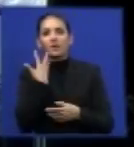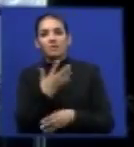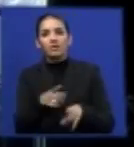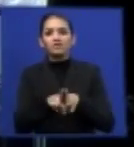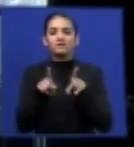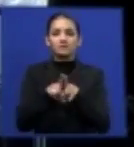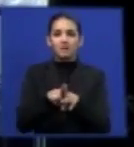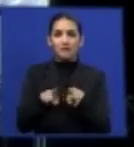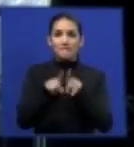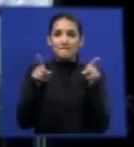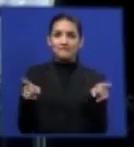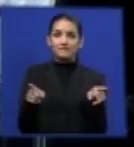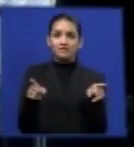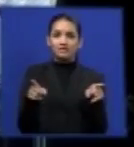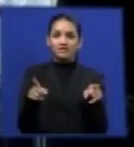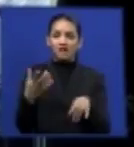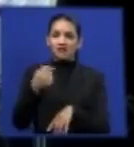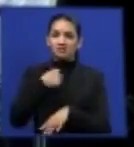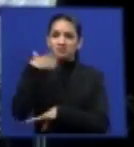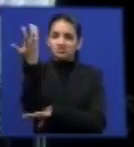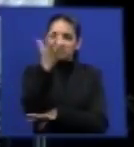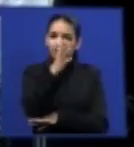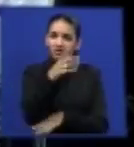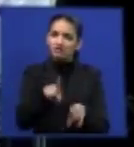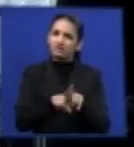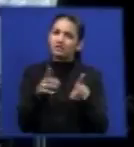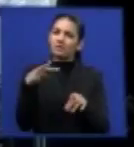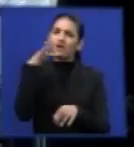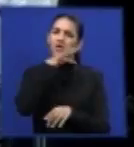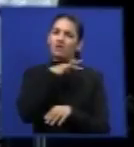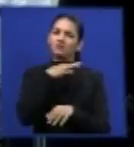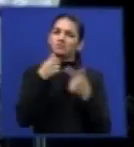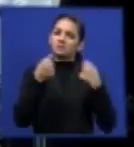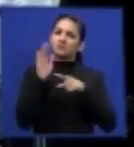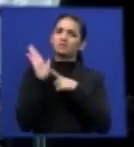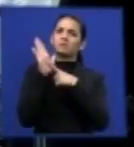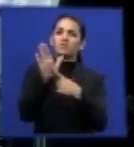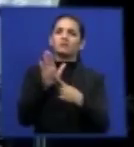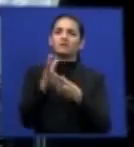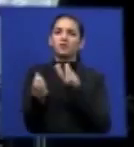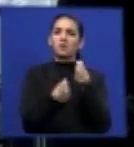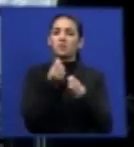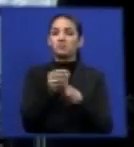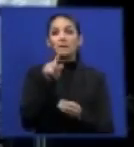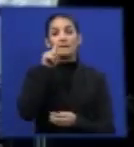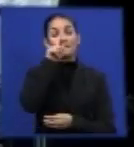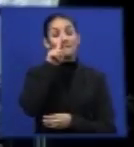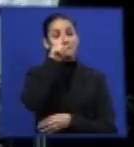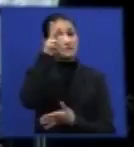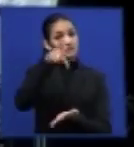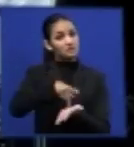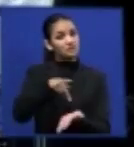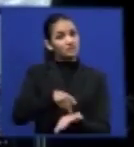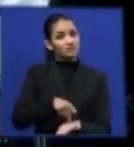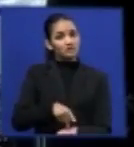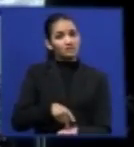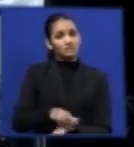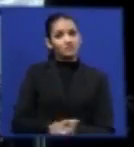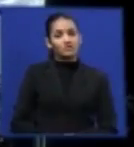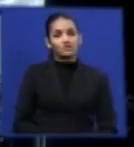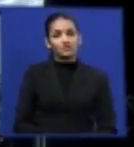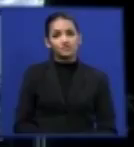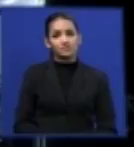na nossa área o que cabe arriscar ou melhor mostrar o risco o risco real e o risco real